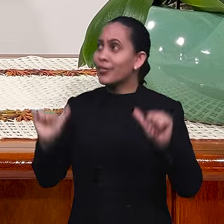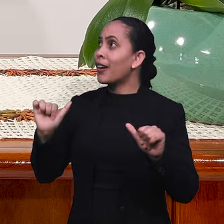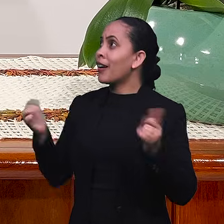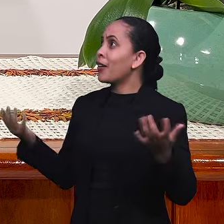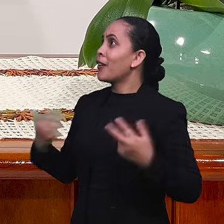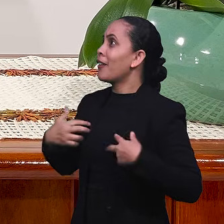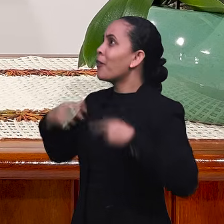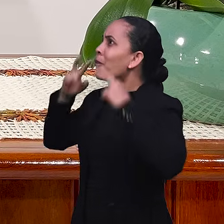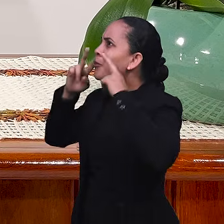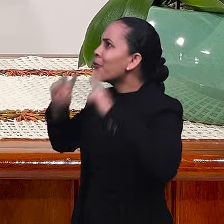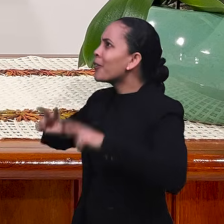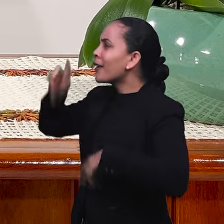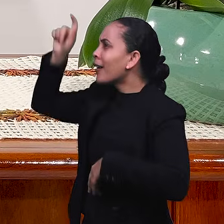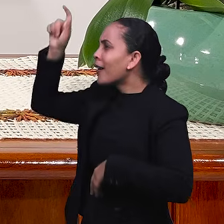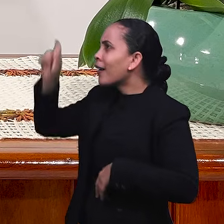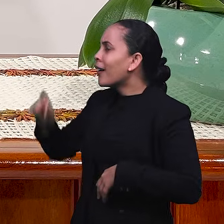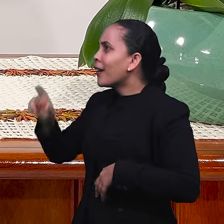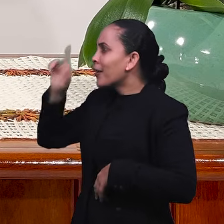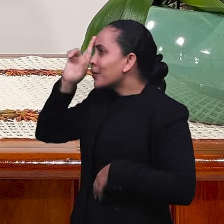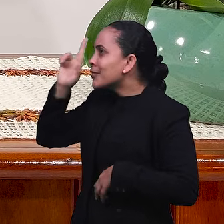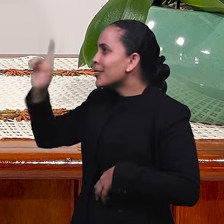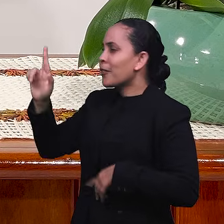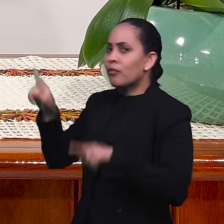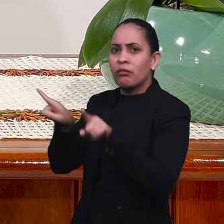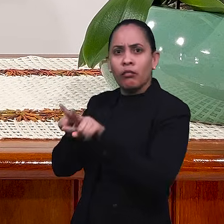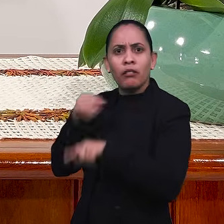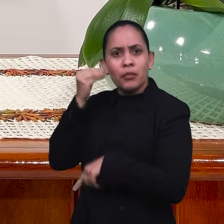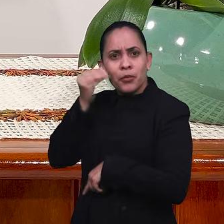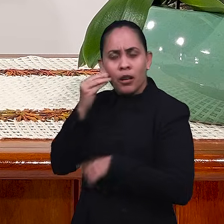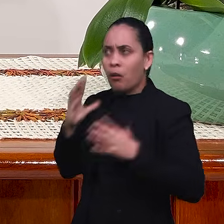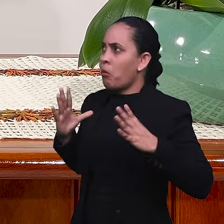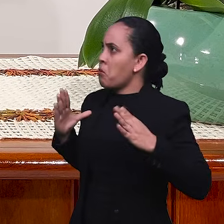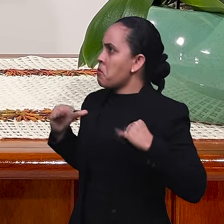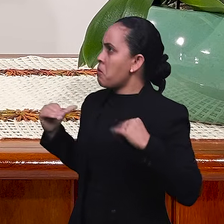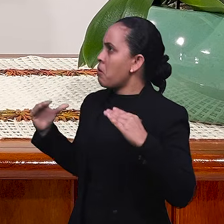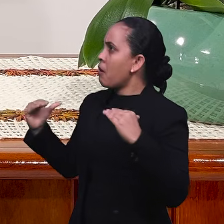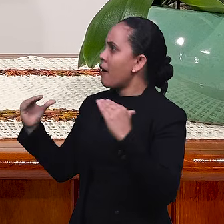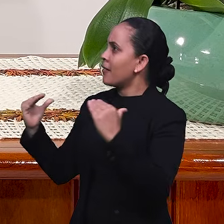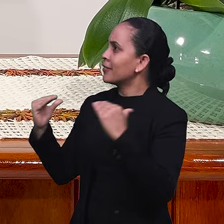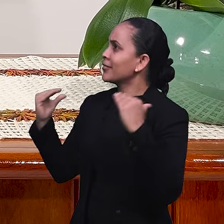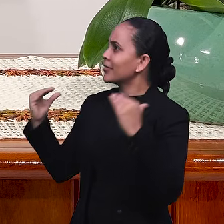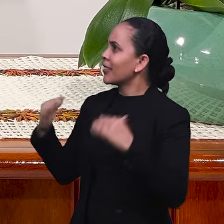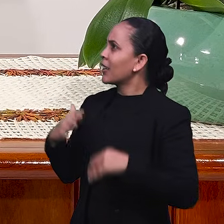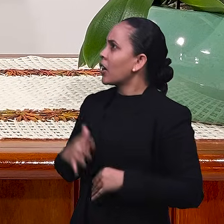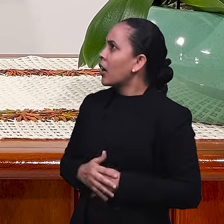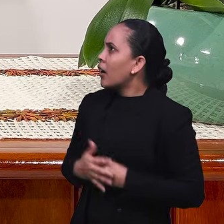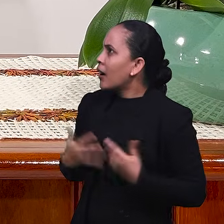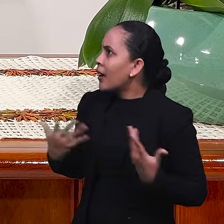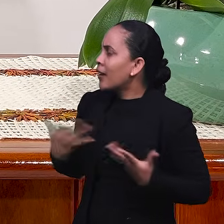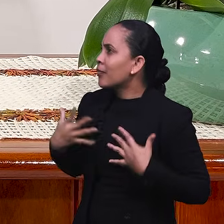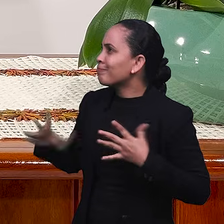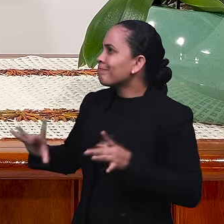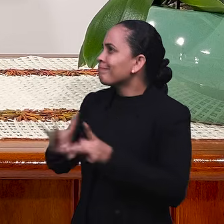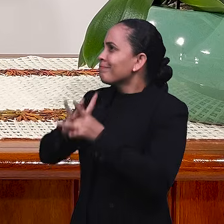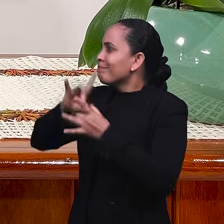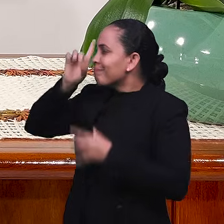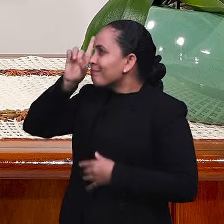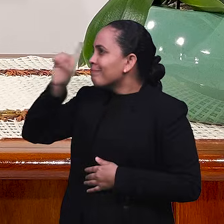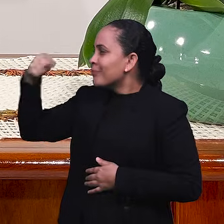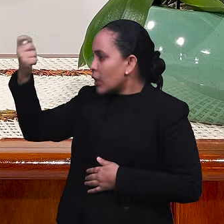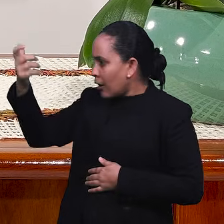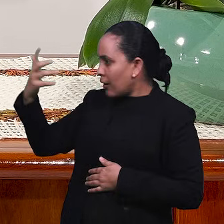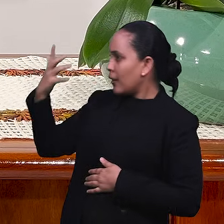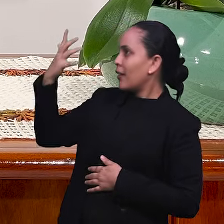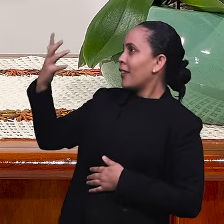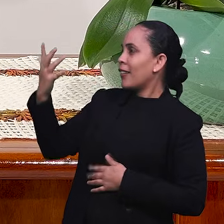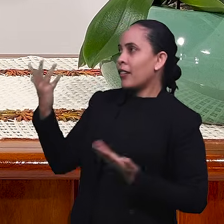o Senhor, teve uma experiência com os anjos, o Senhor o colocou dentro da obra redentora e agora só restava